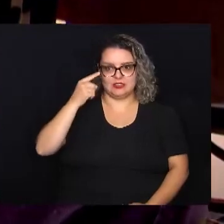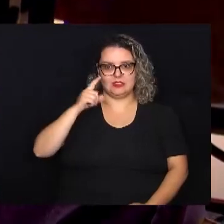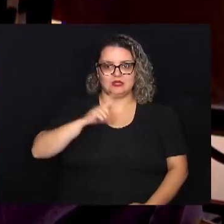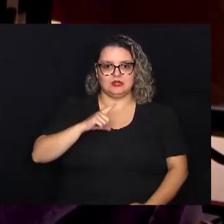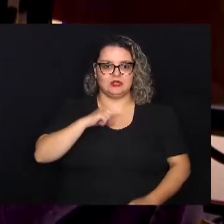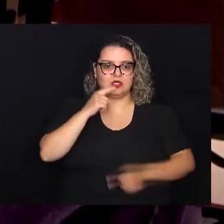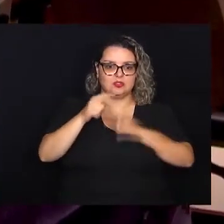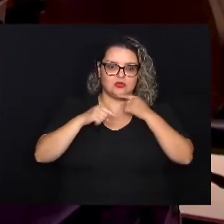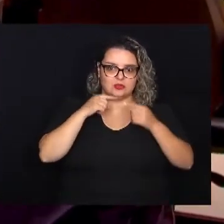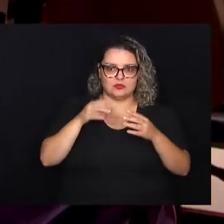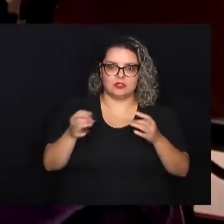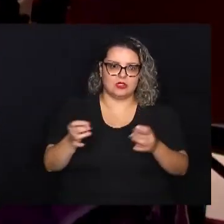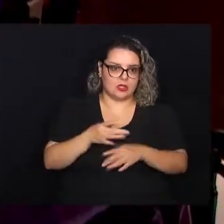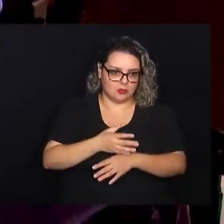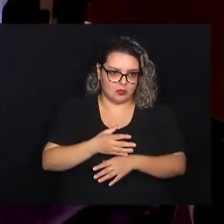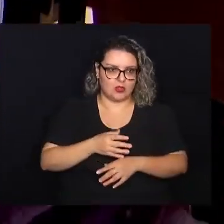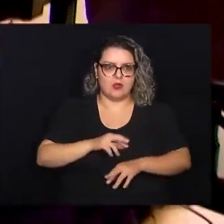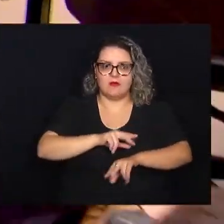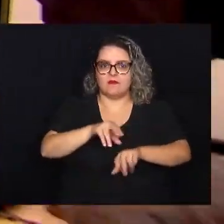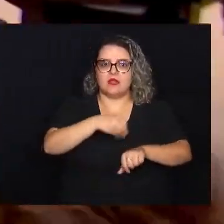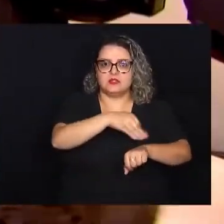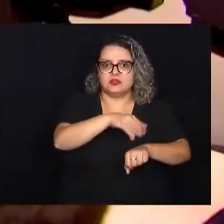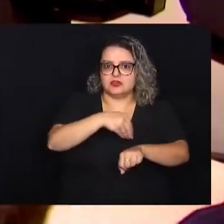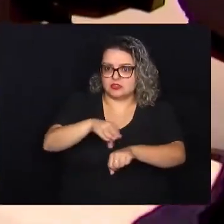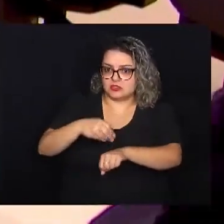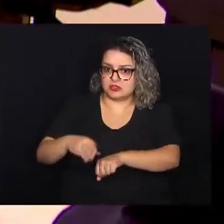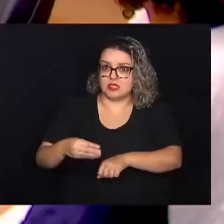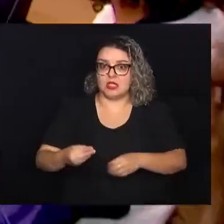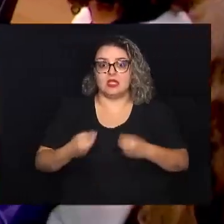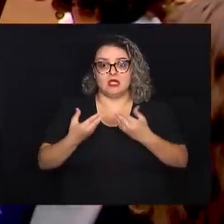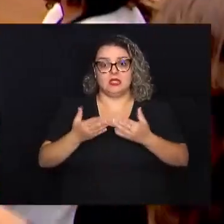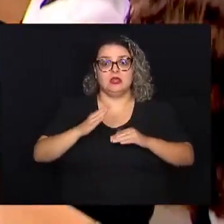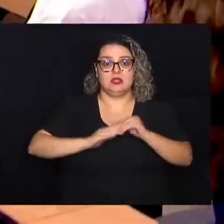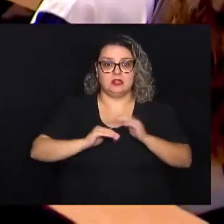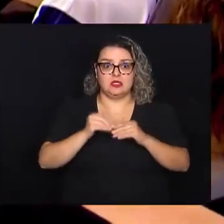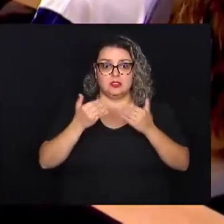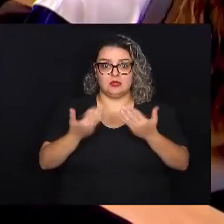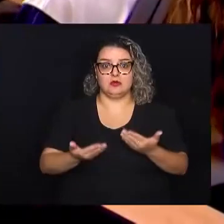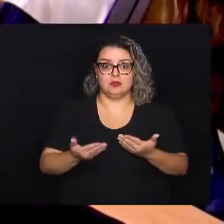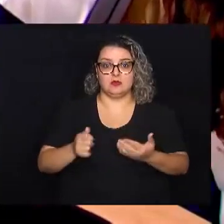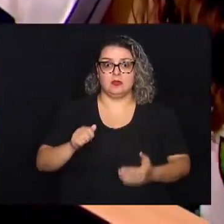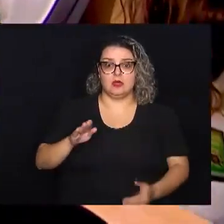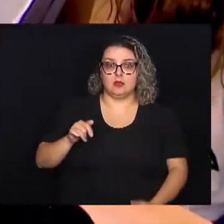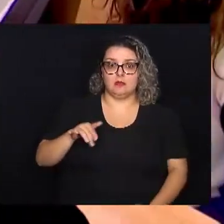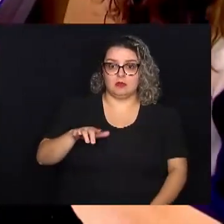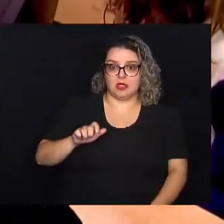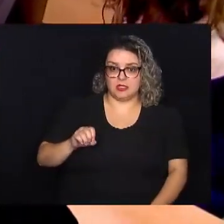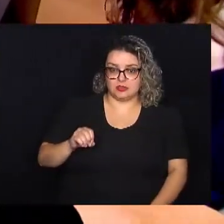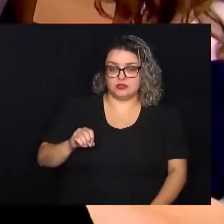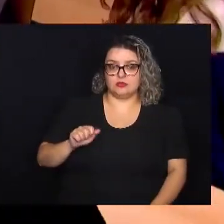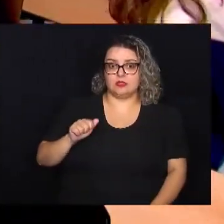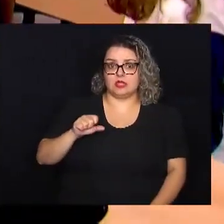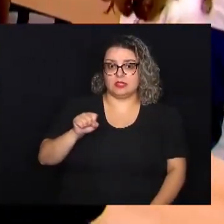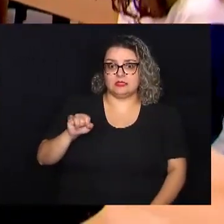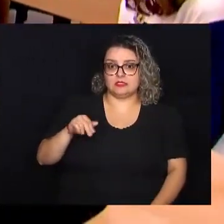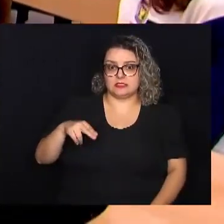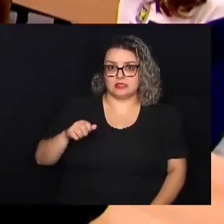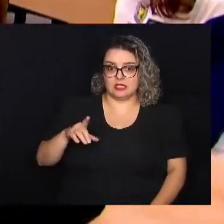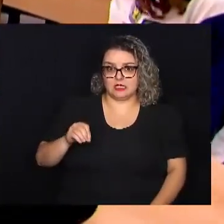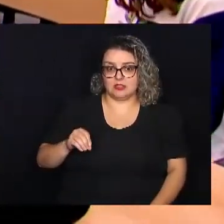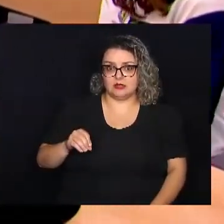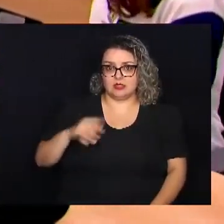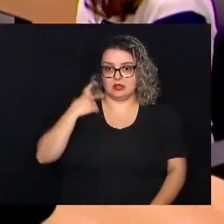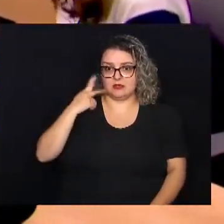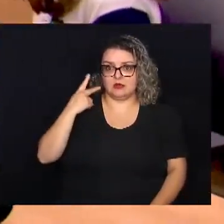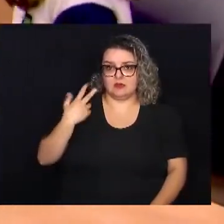dúvidas fizeram inúmeras indicações entregaram em mãos o abaixo assinado a vereadora que destacou a qualidade